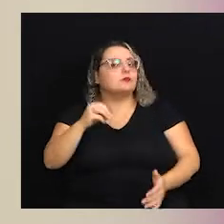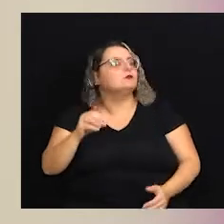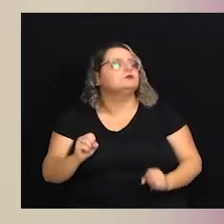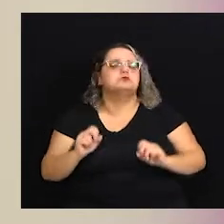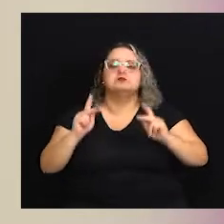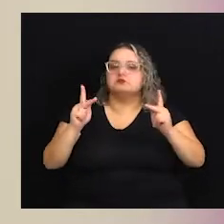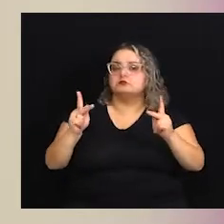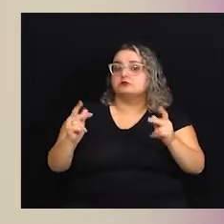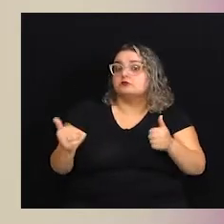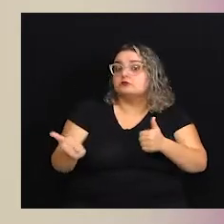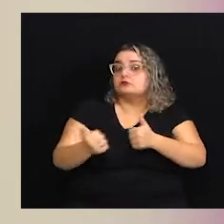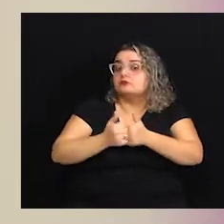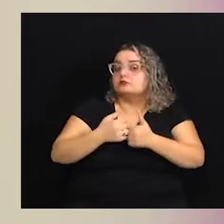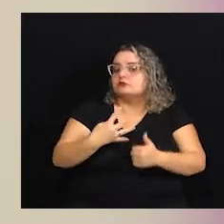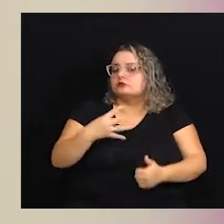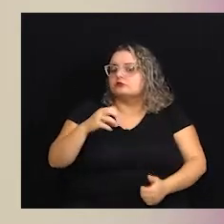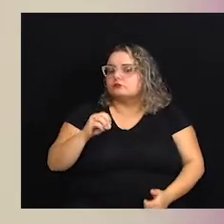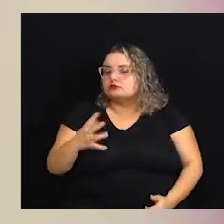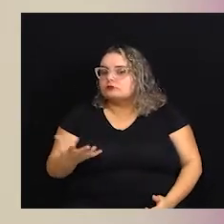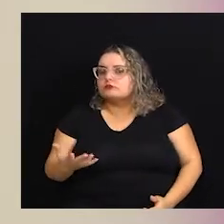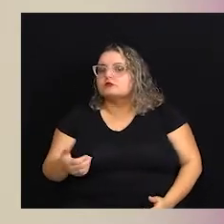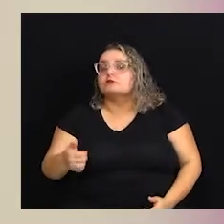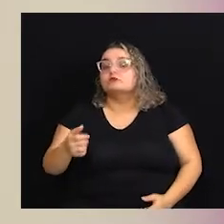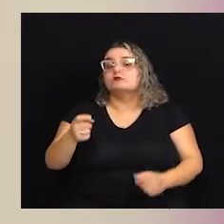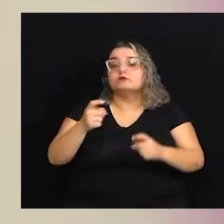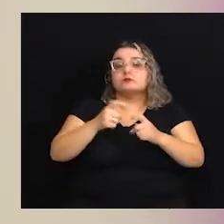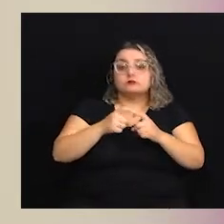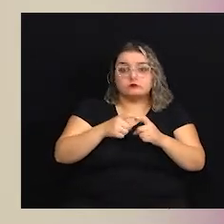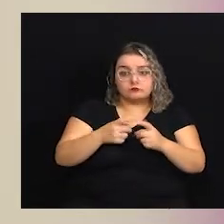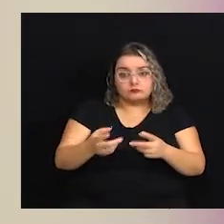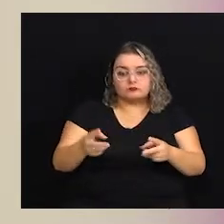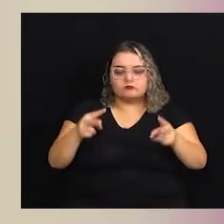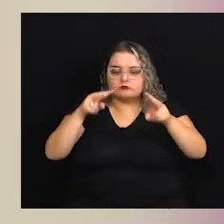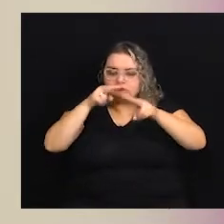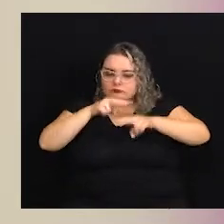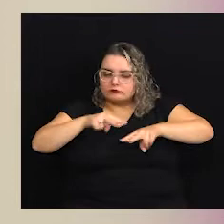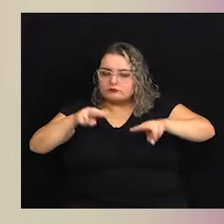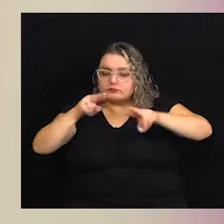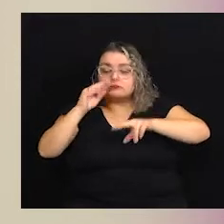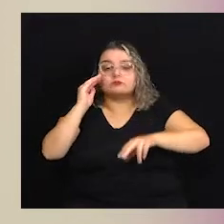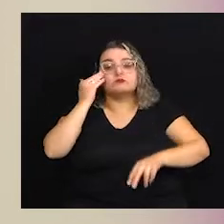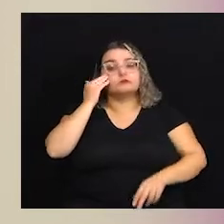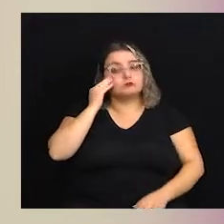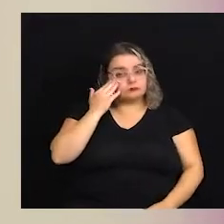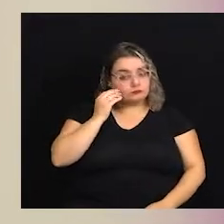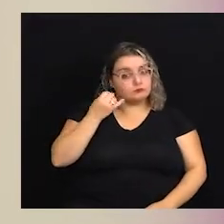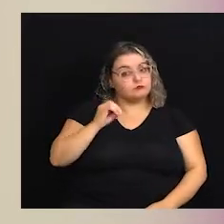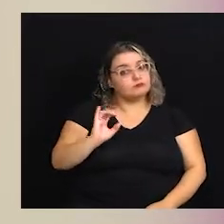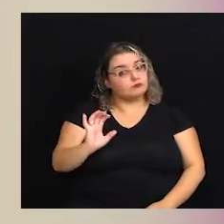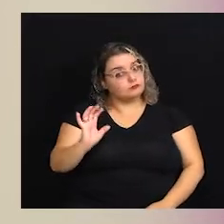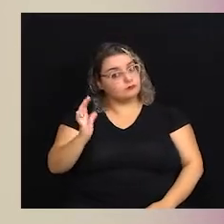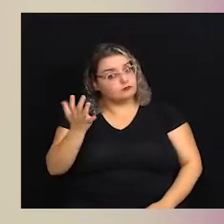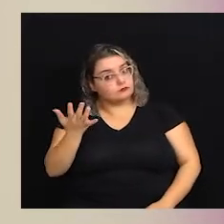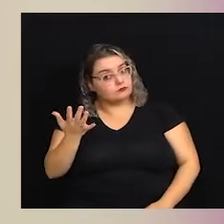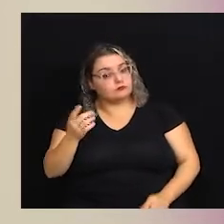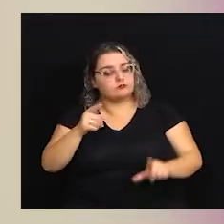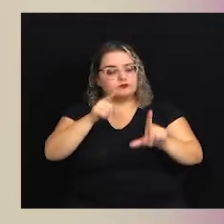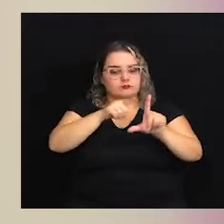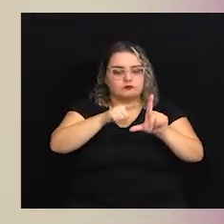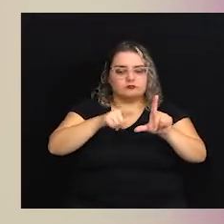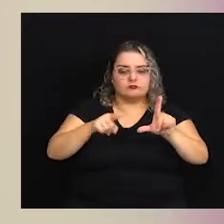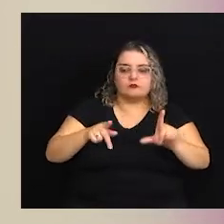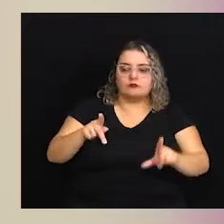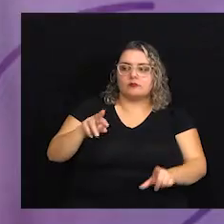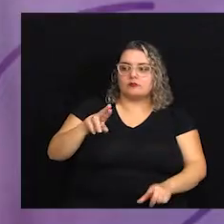bem. Se você estiver chegando perto dos 40, o médico já tem que ter aquele olhar para entender se já está acontecendo um declínio